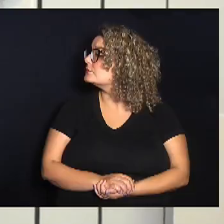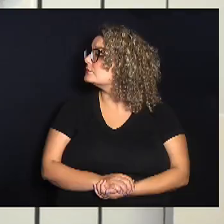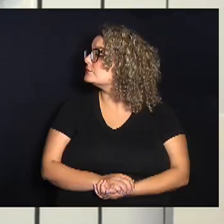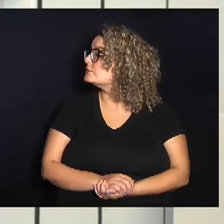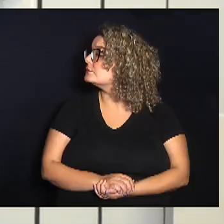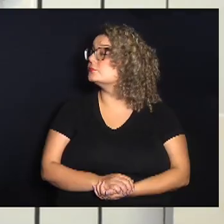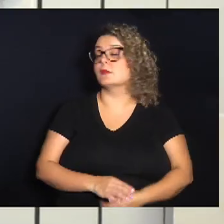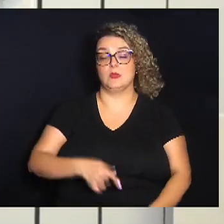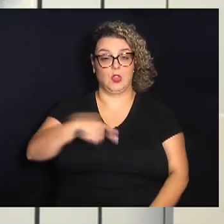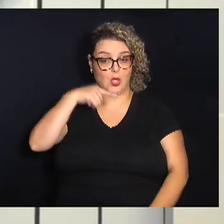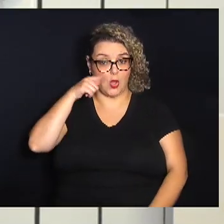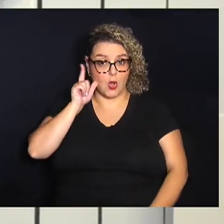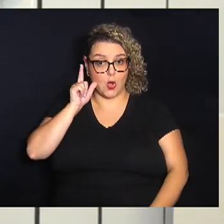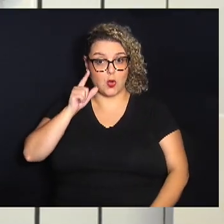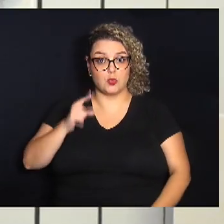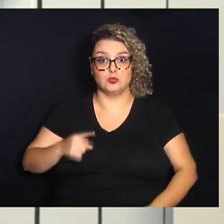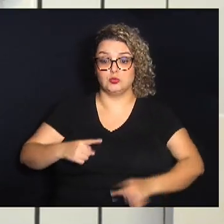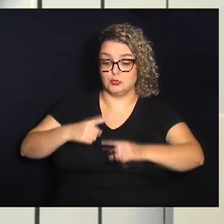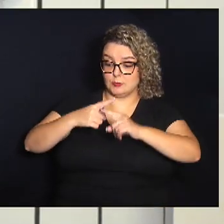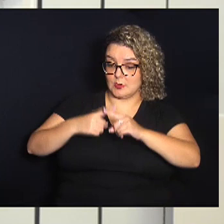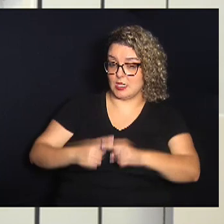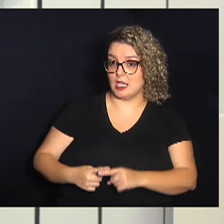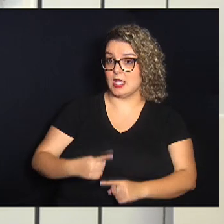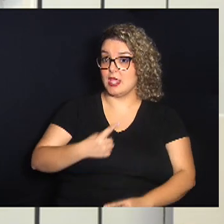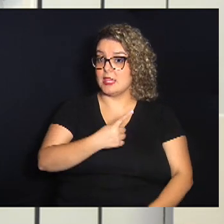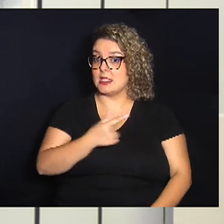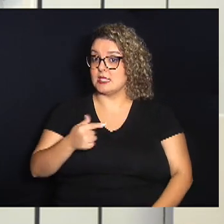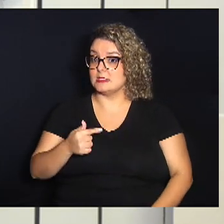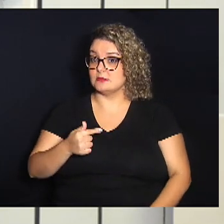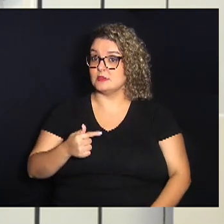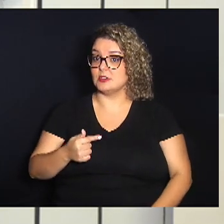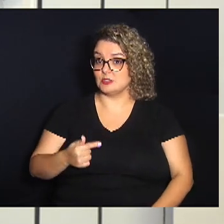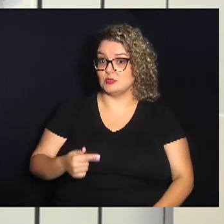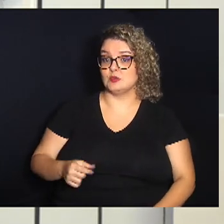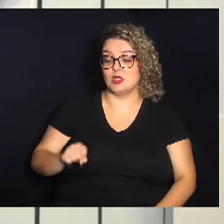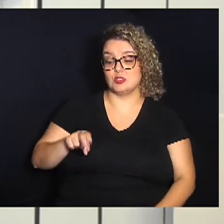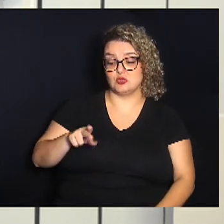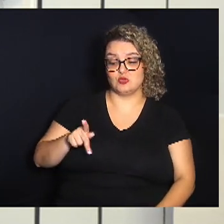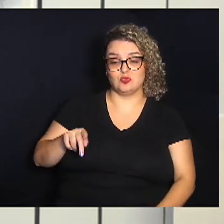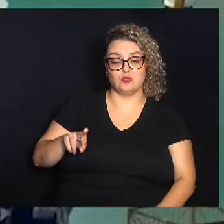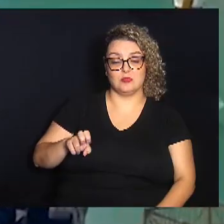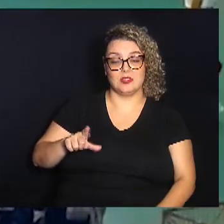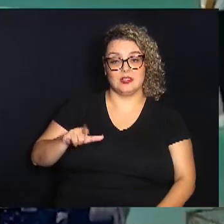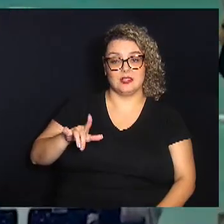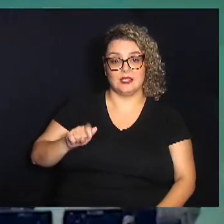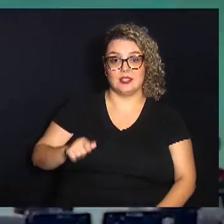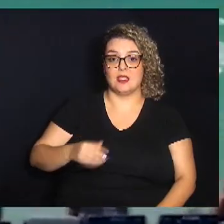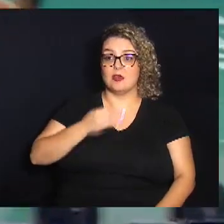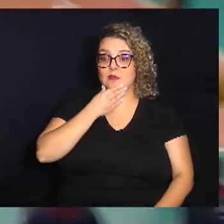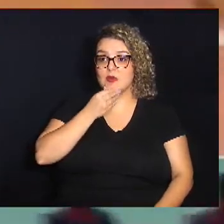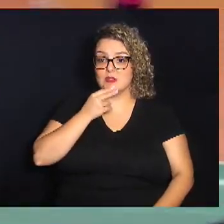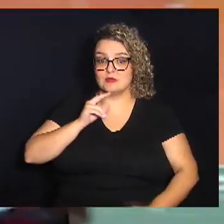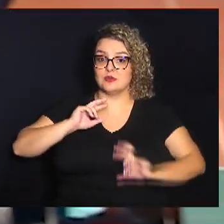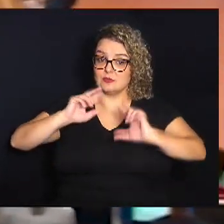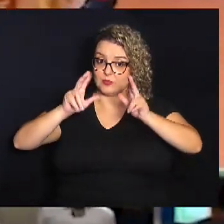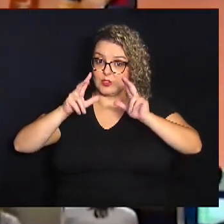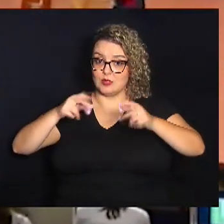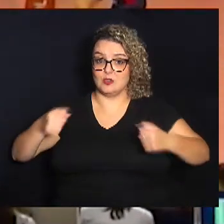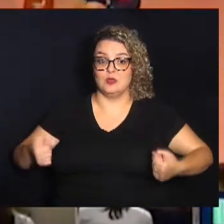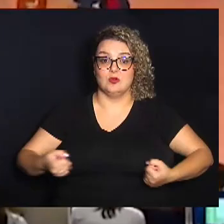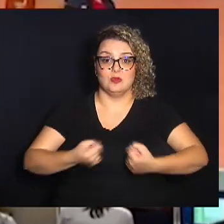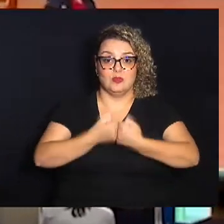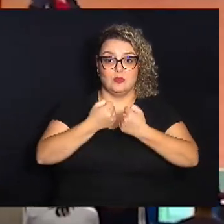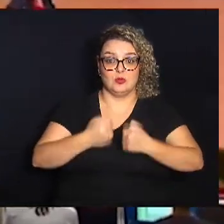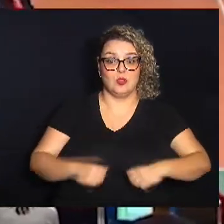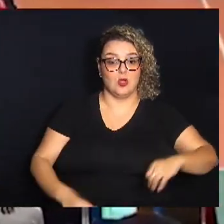Ontem, em partida válida pela 17ª rodada da Superliga Masculina de Vôlei, no duelo do 9º contra